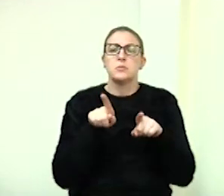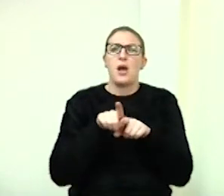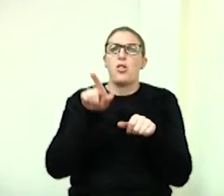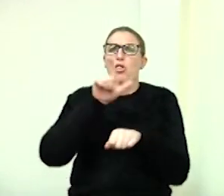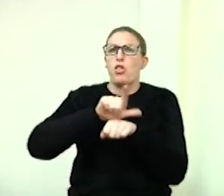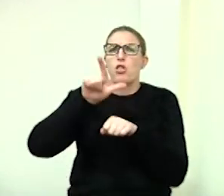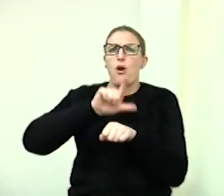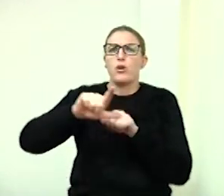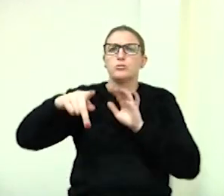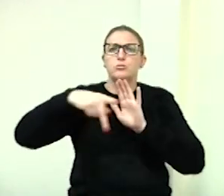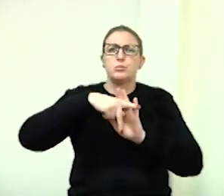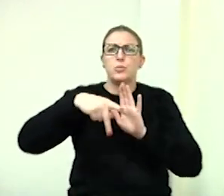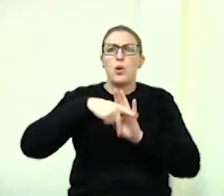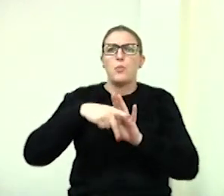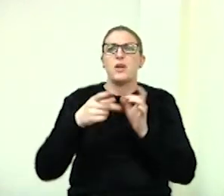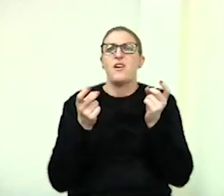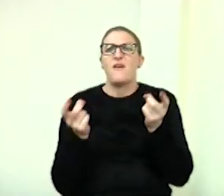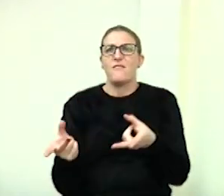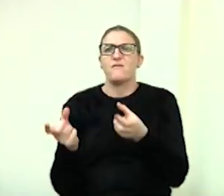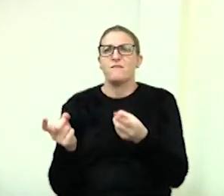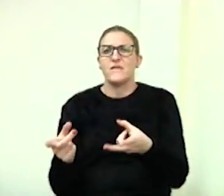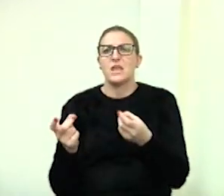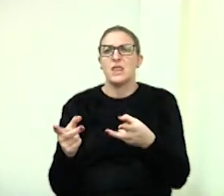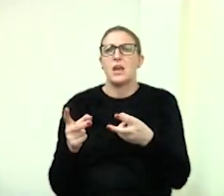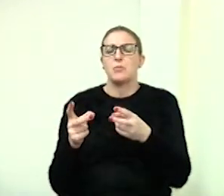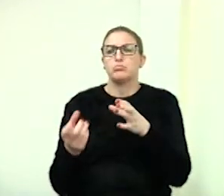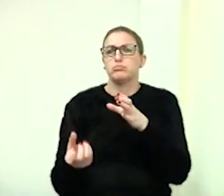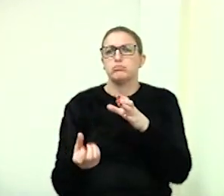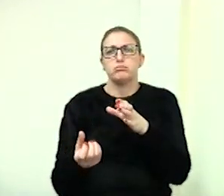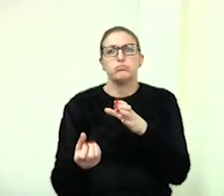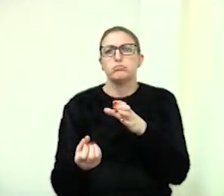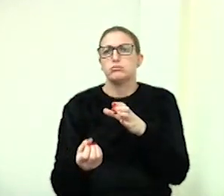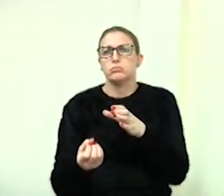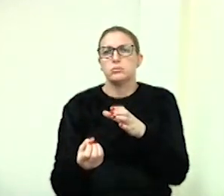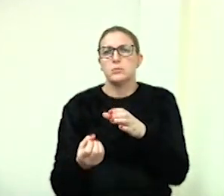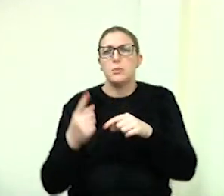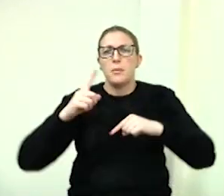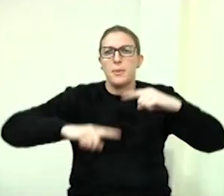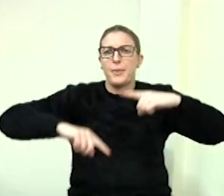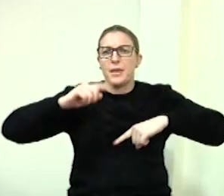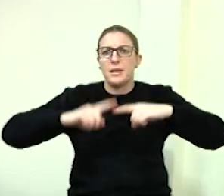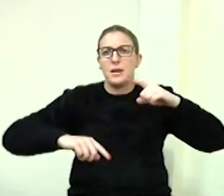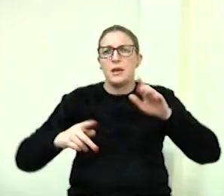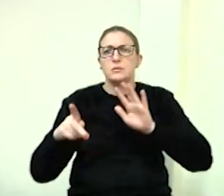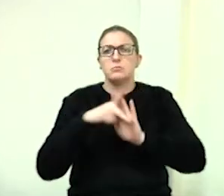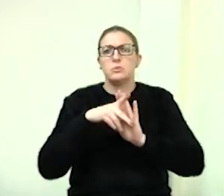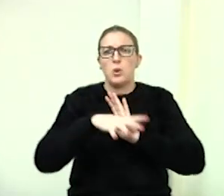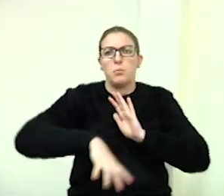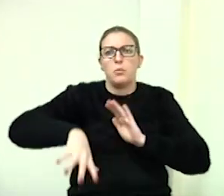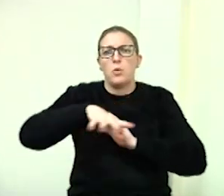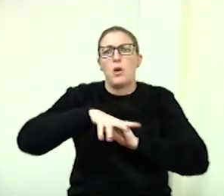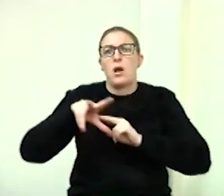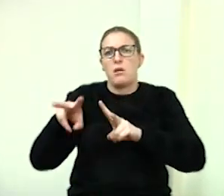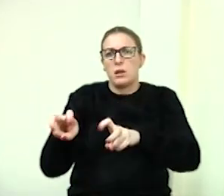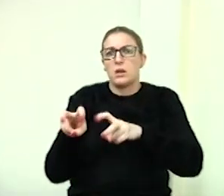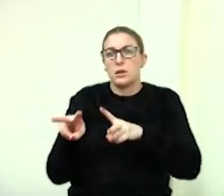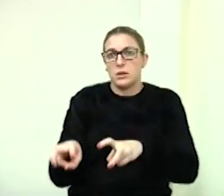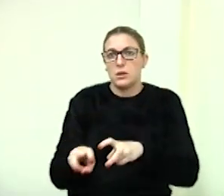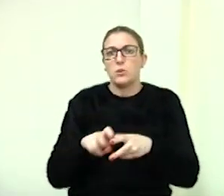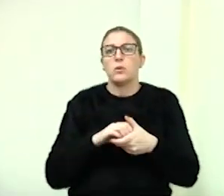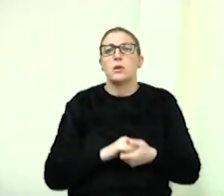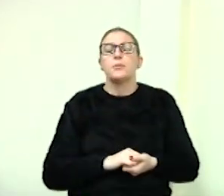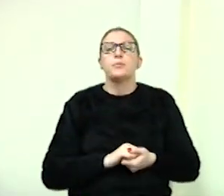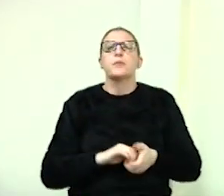insumos agrícolas e acompanhamento do uso de insumos agrícolas em nível de propriedade rural. Então,